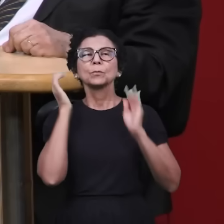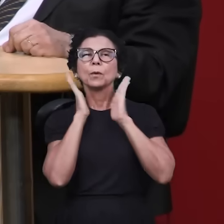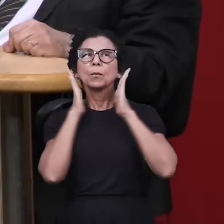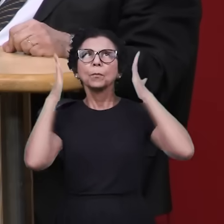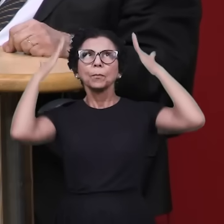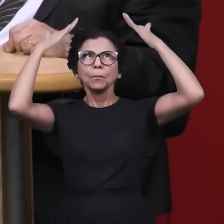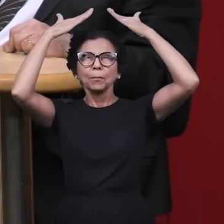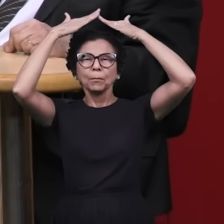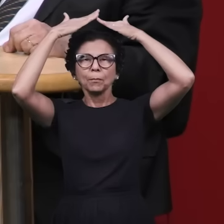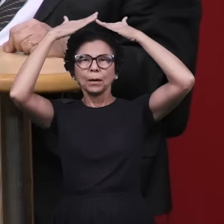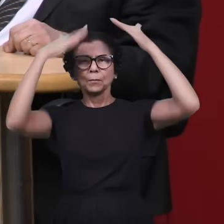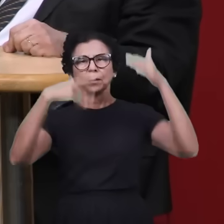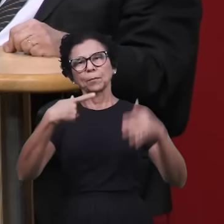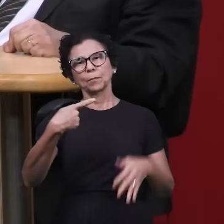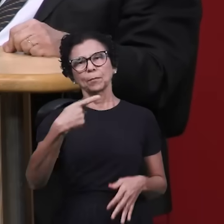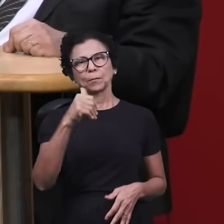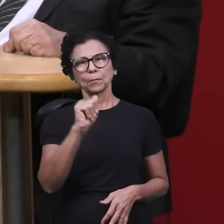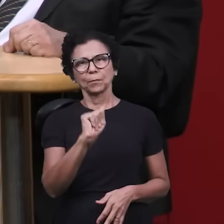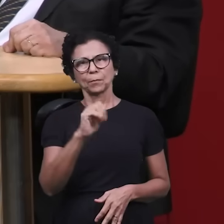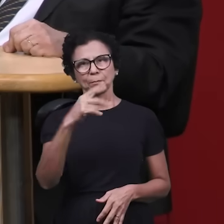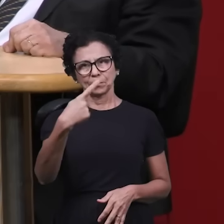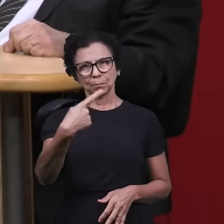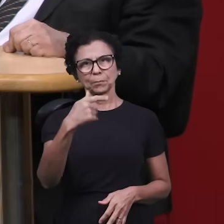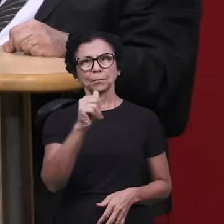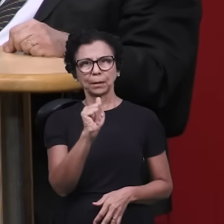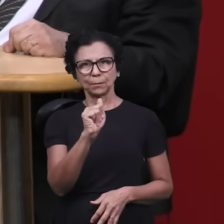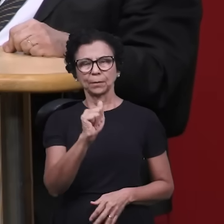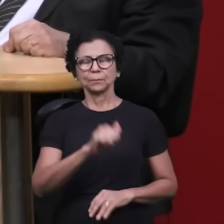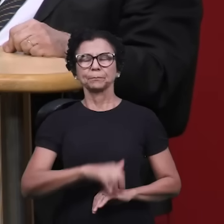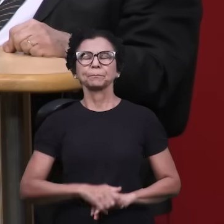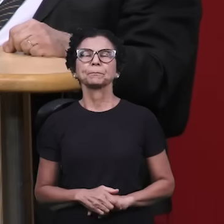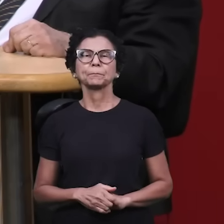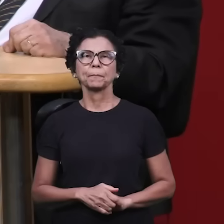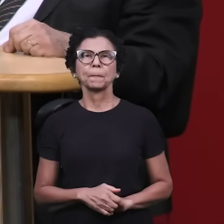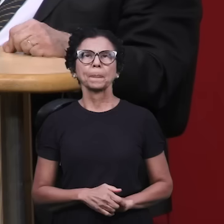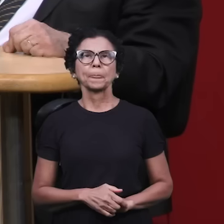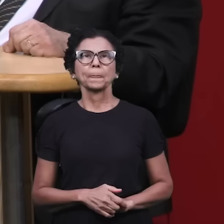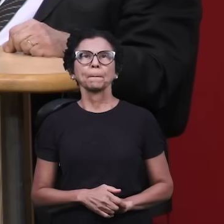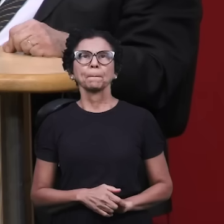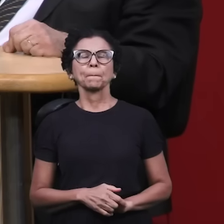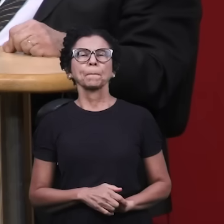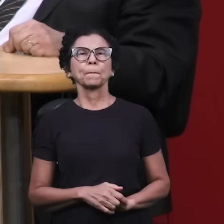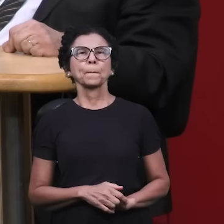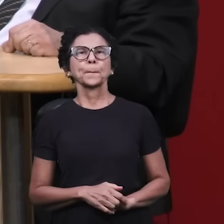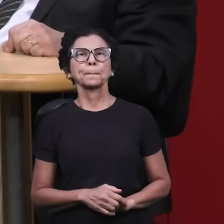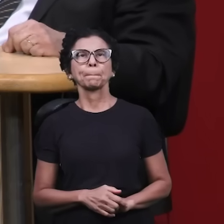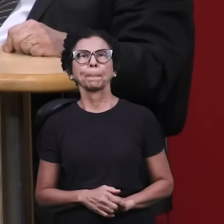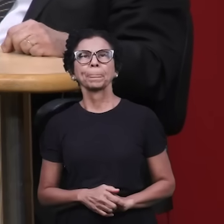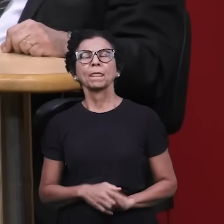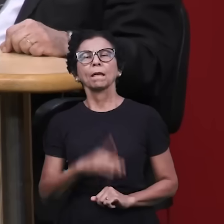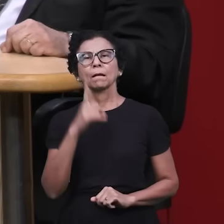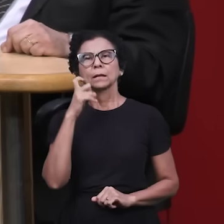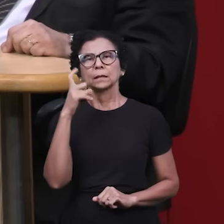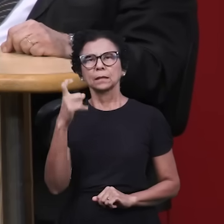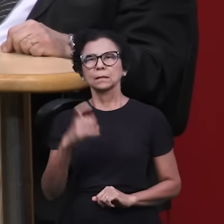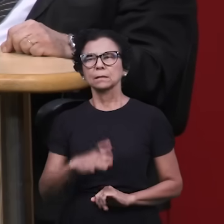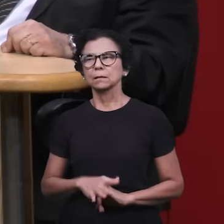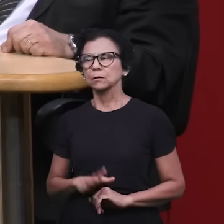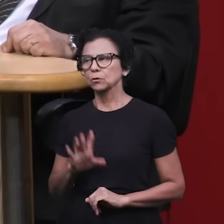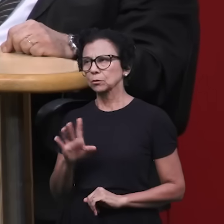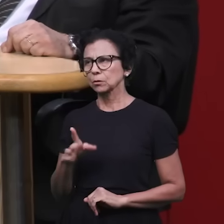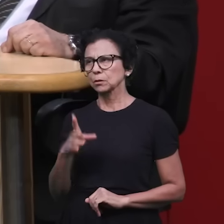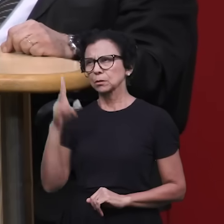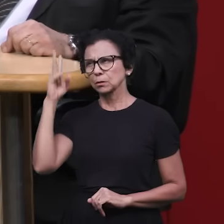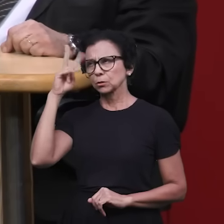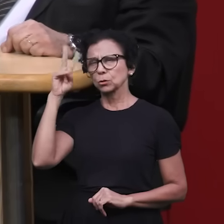o surgimento dos chamados dogmas da igreja. Tem uma coisa interessante isso aí, que nós vemos